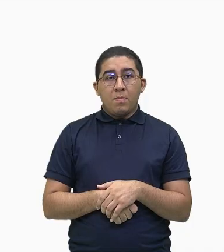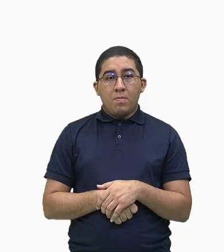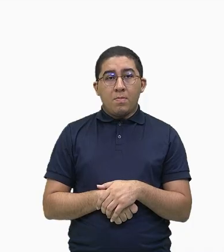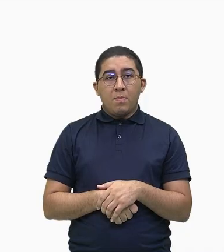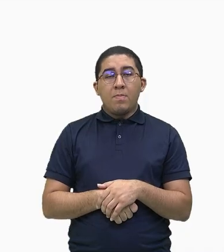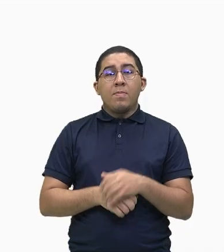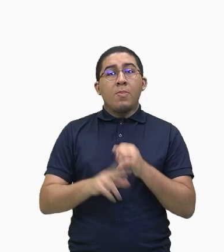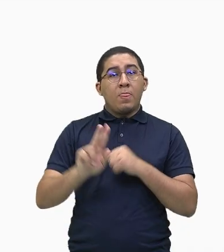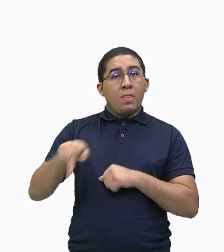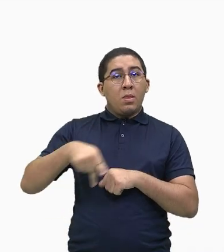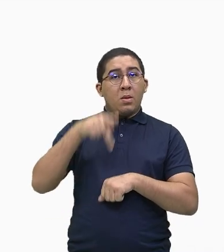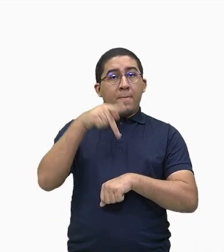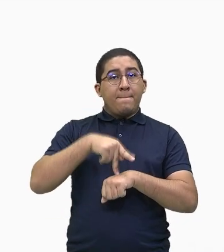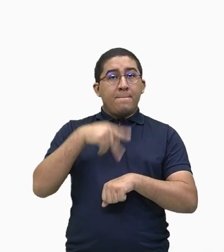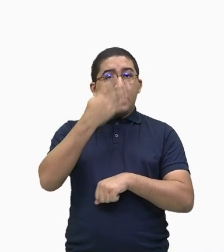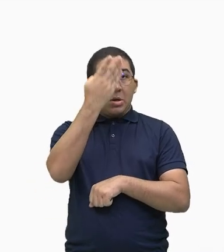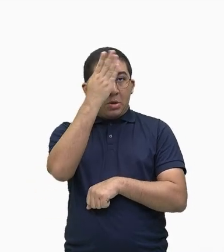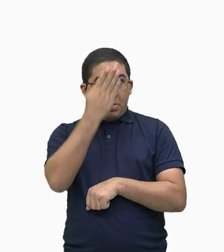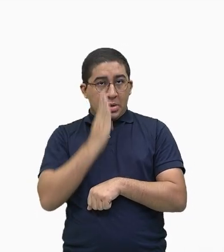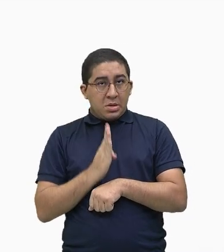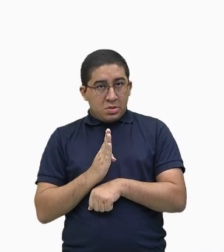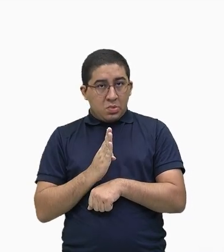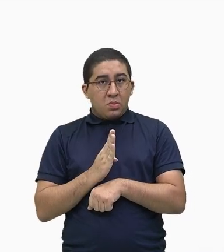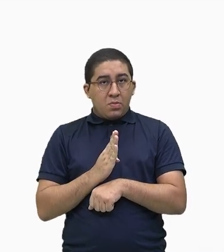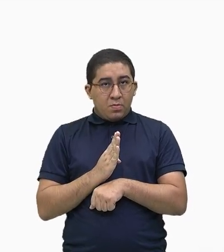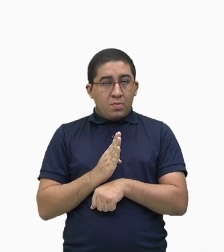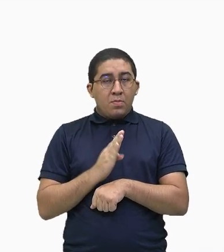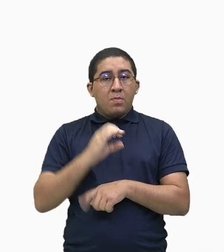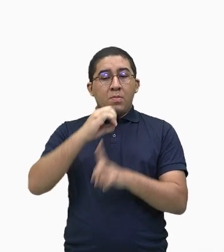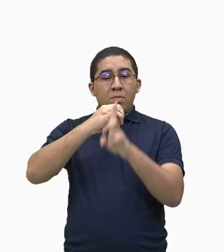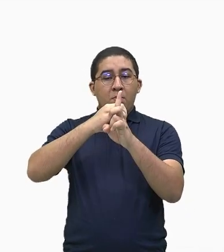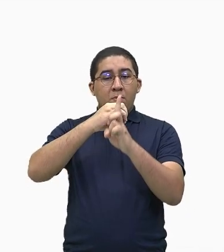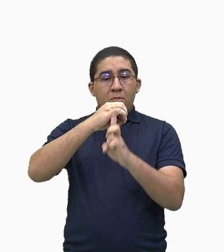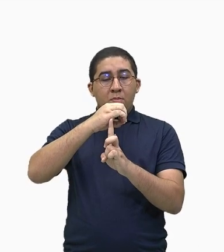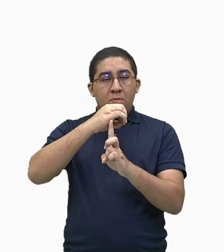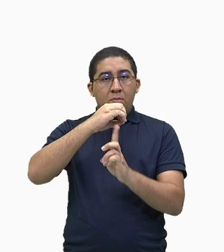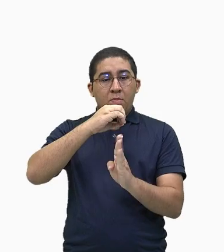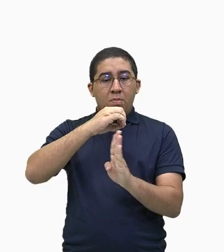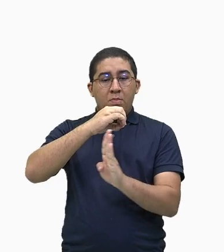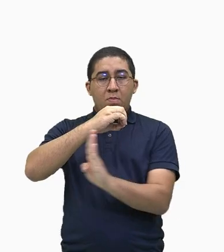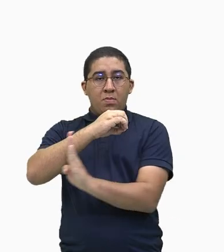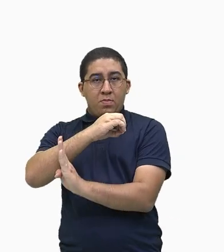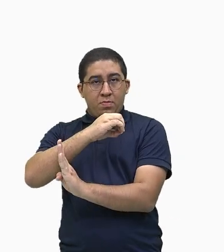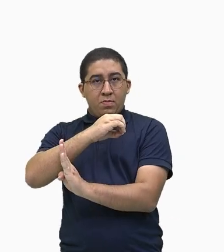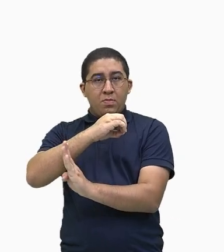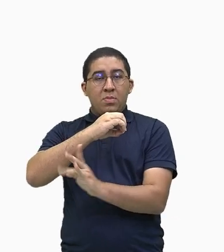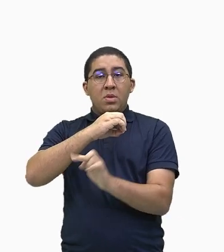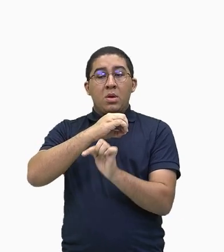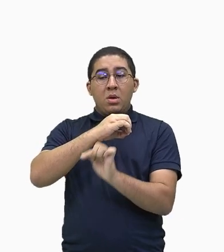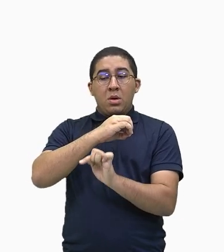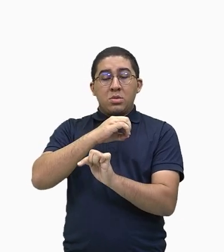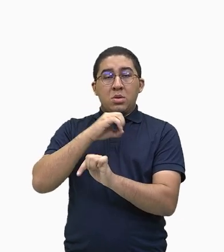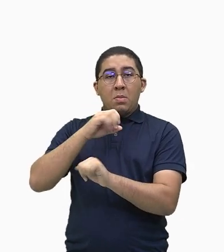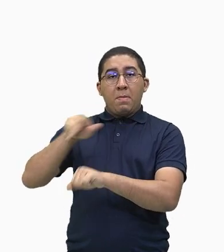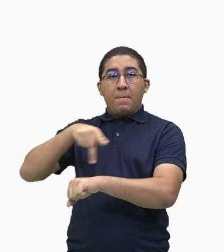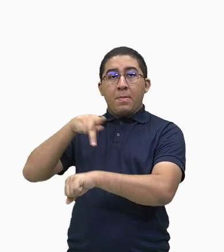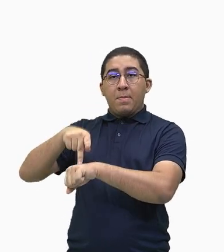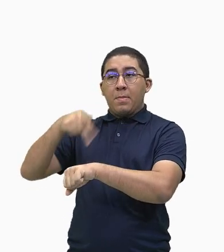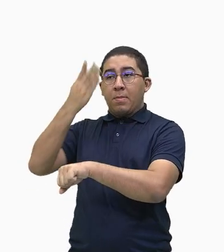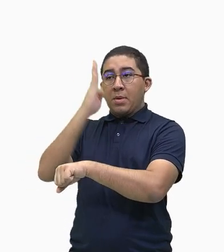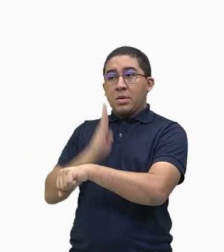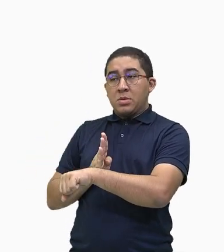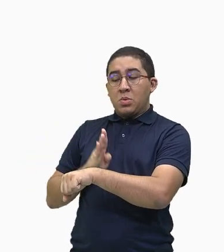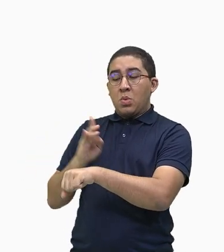hemisfério ocidental ou oeste, que é a mesma coisa, ele possui seu horário atrasado em relação ao meridiano